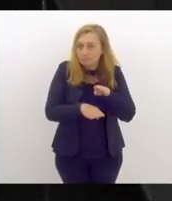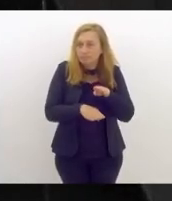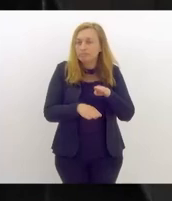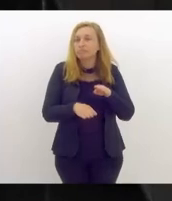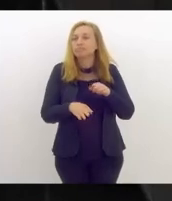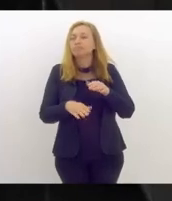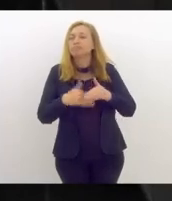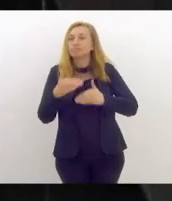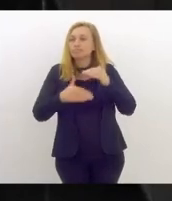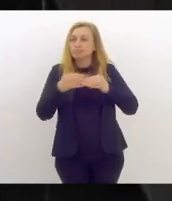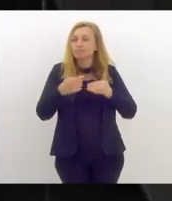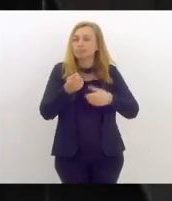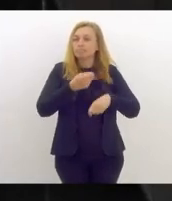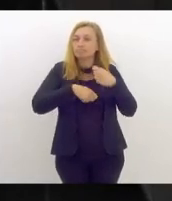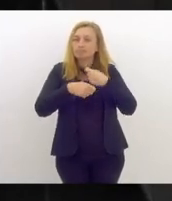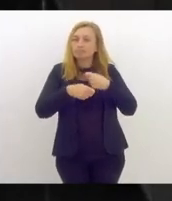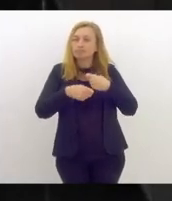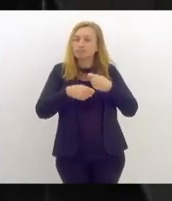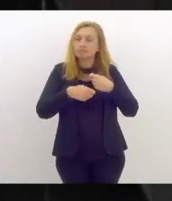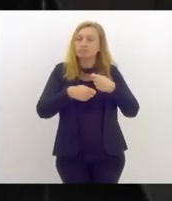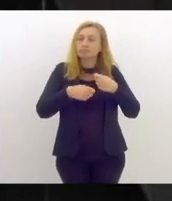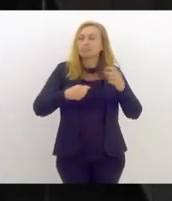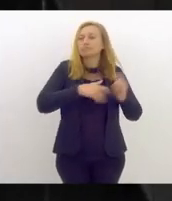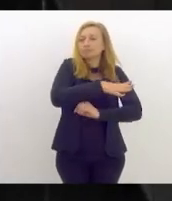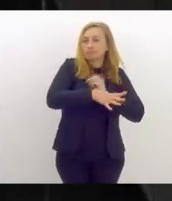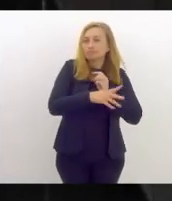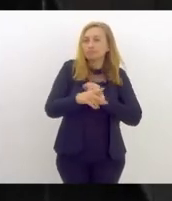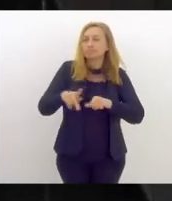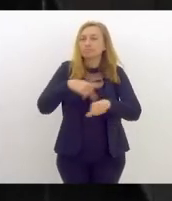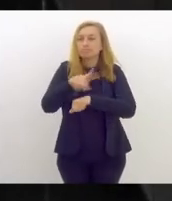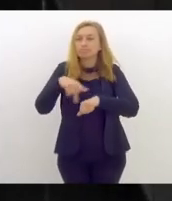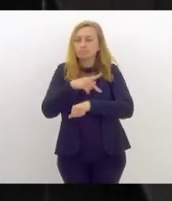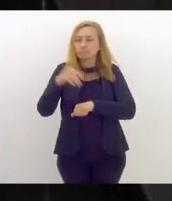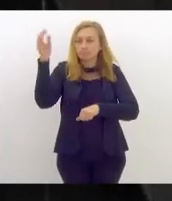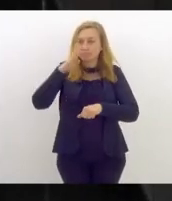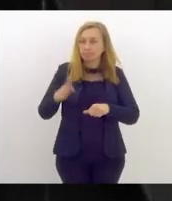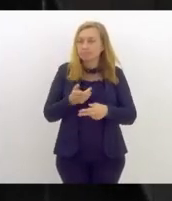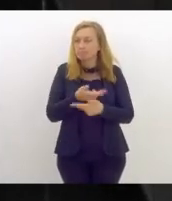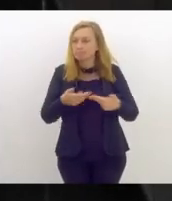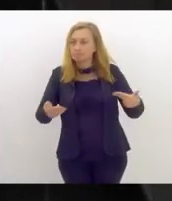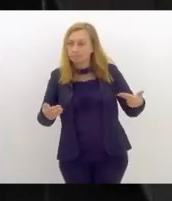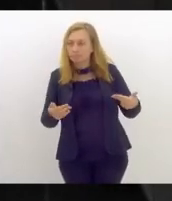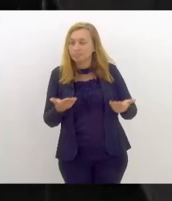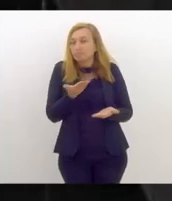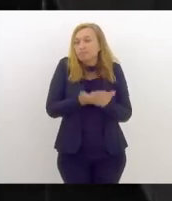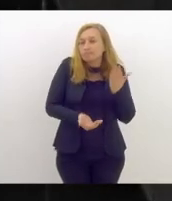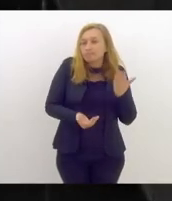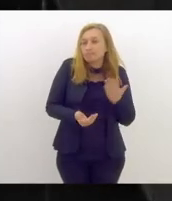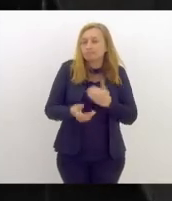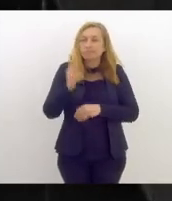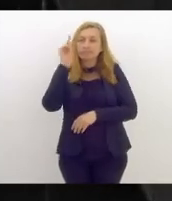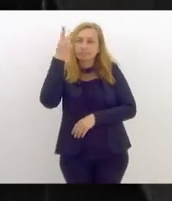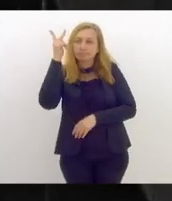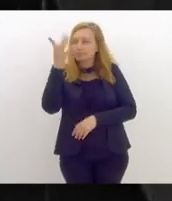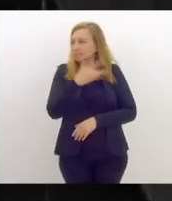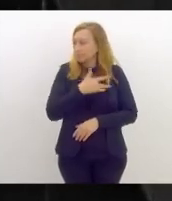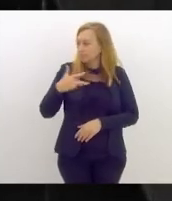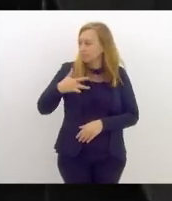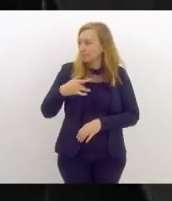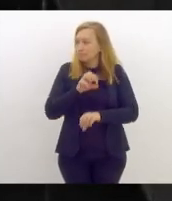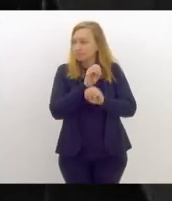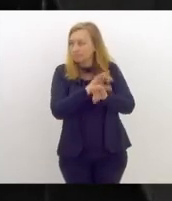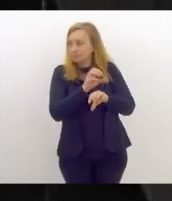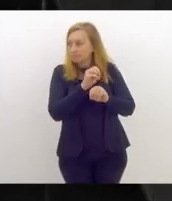Desenvolvimento Social e no país como o Brasil com tantos déficits históricos na saúde na educação na